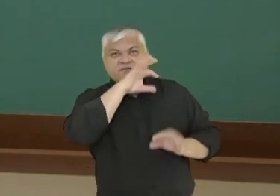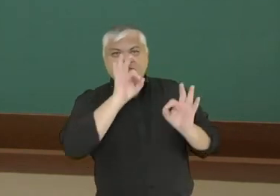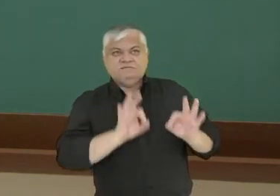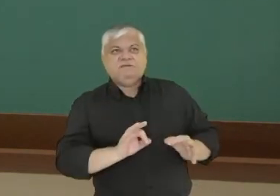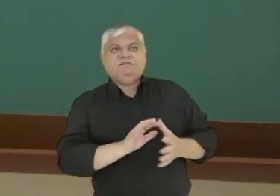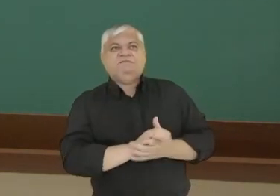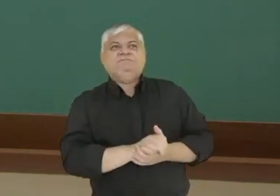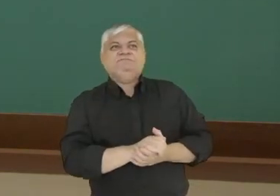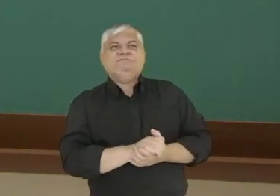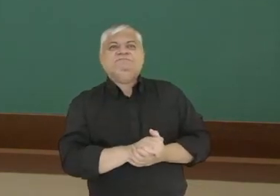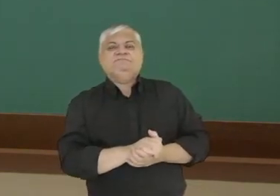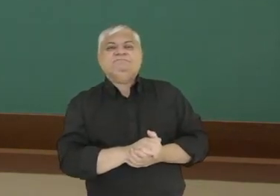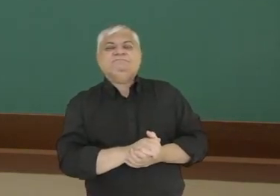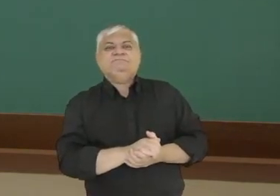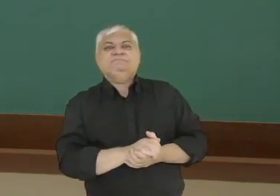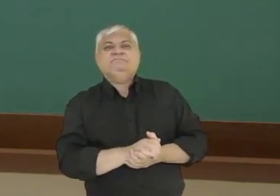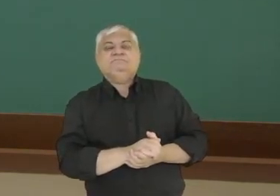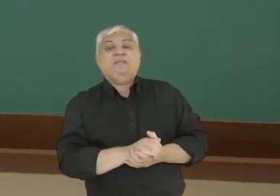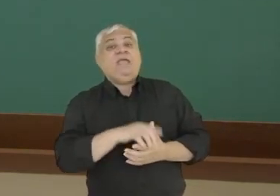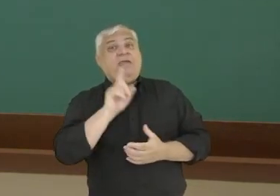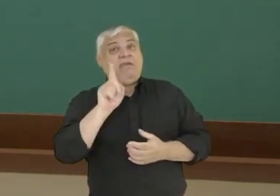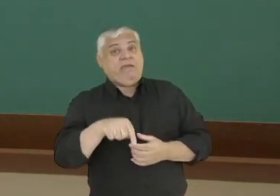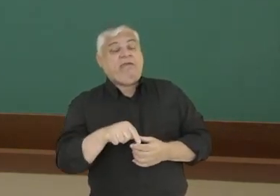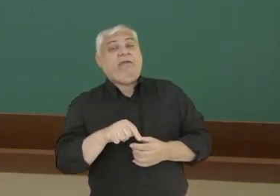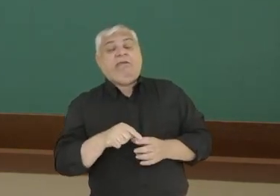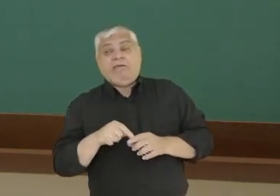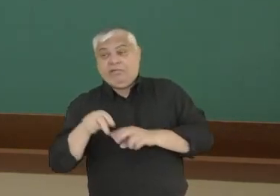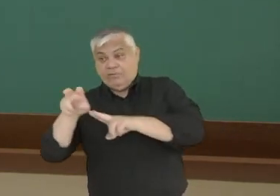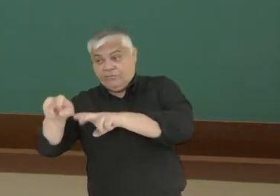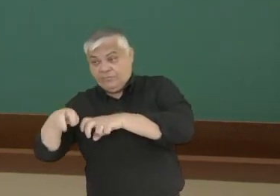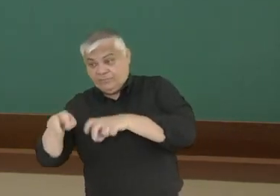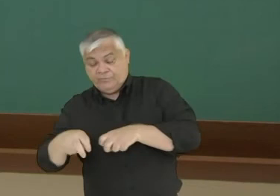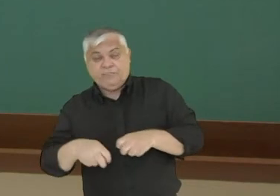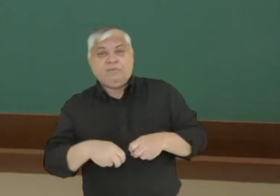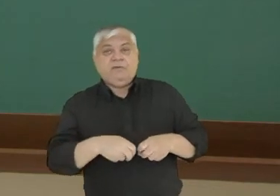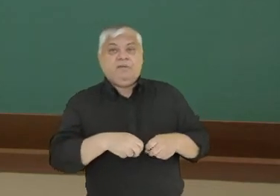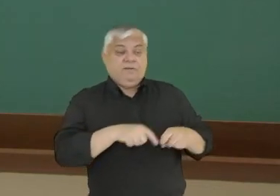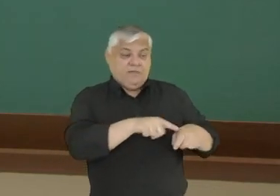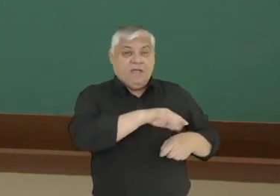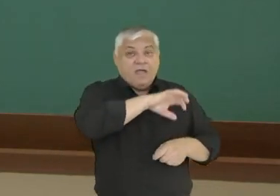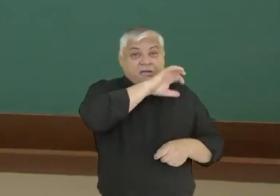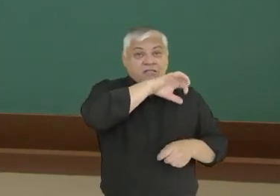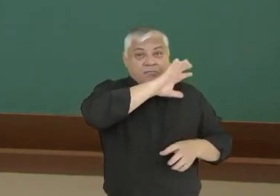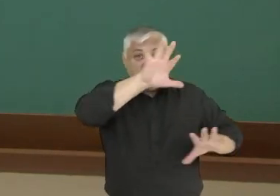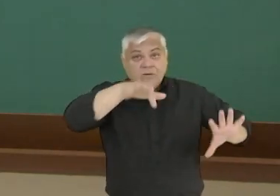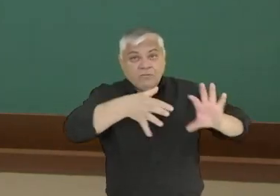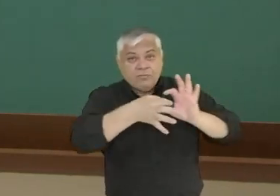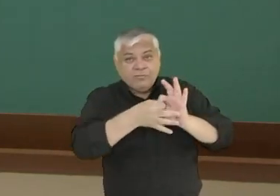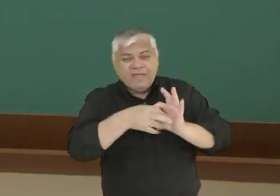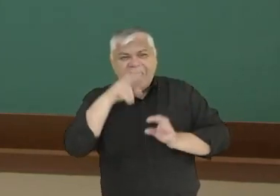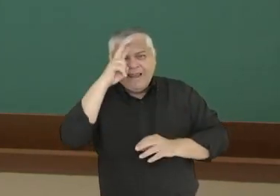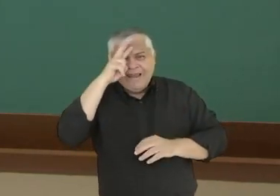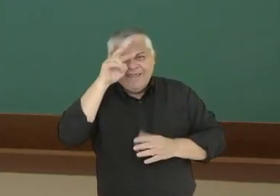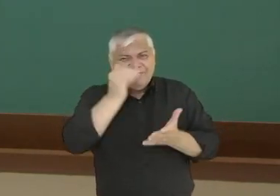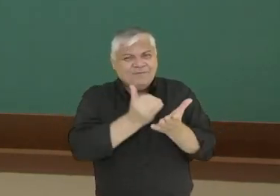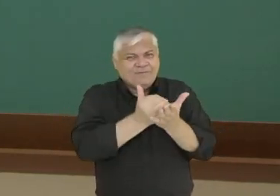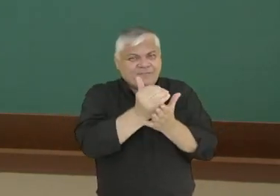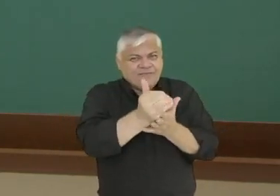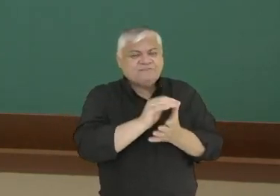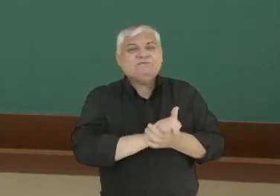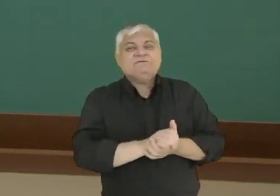perto e a isso tudo é um conjunto importante porque lembro que a gente falou lá no início da nossa